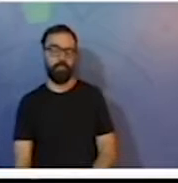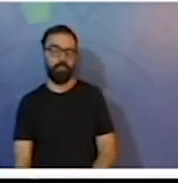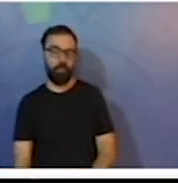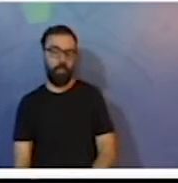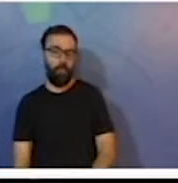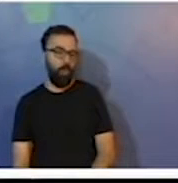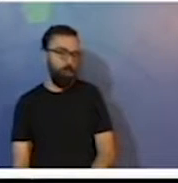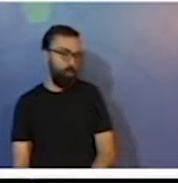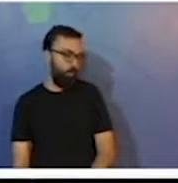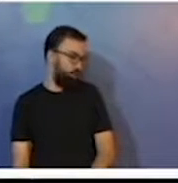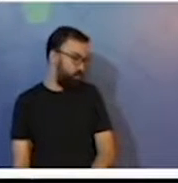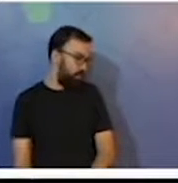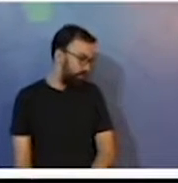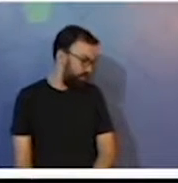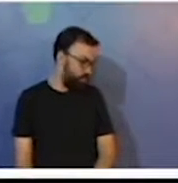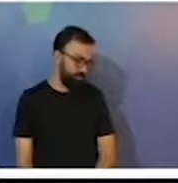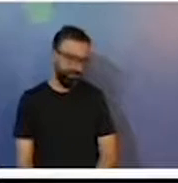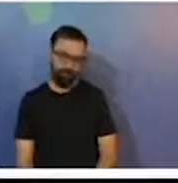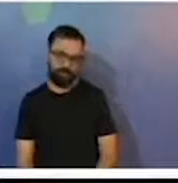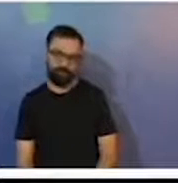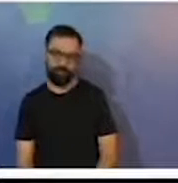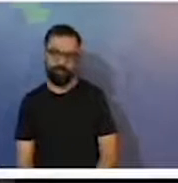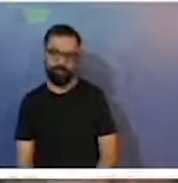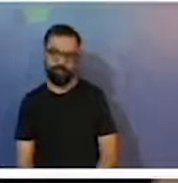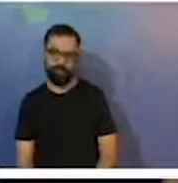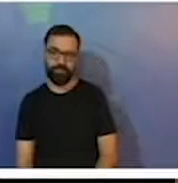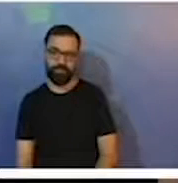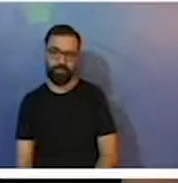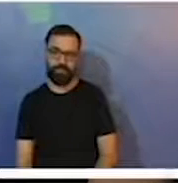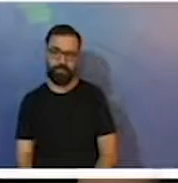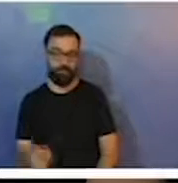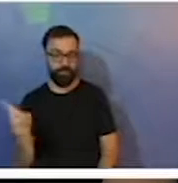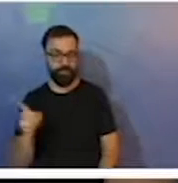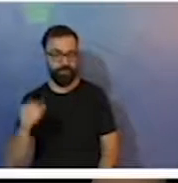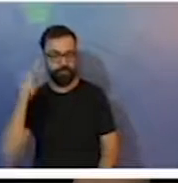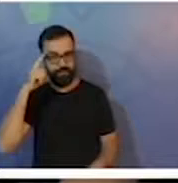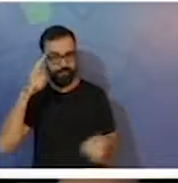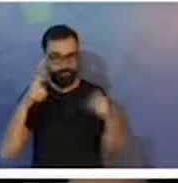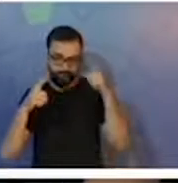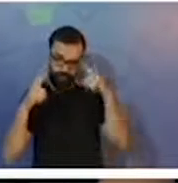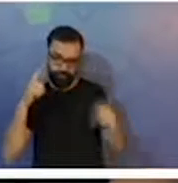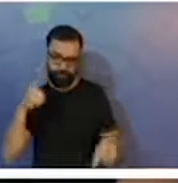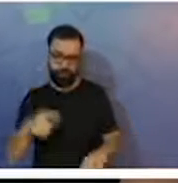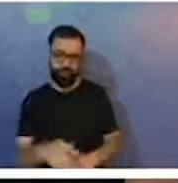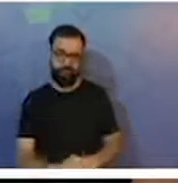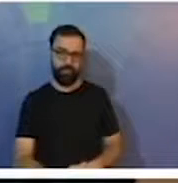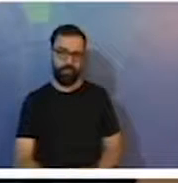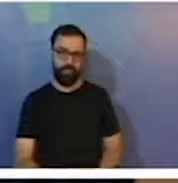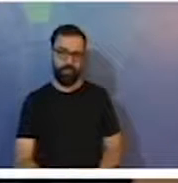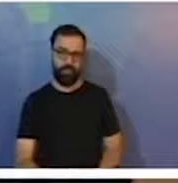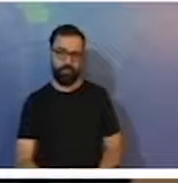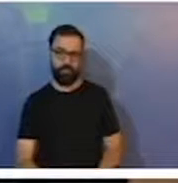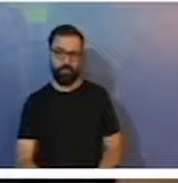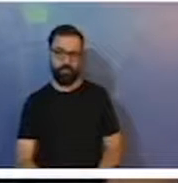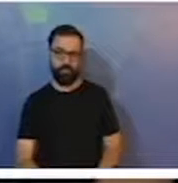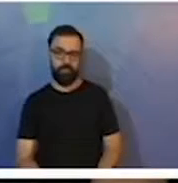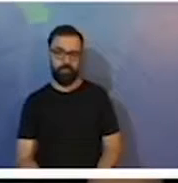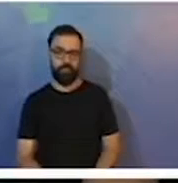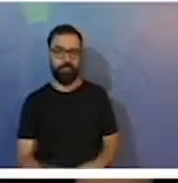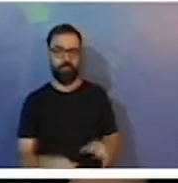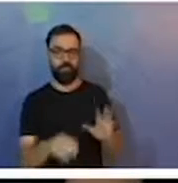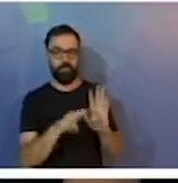ele tá achando que ele tá mandando é só porque hoje é o último áudio quer mandar em todo mundo Leia essa receita culinária